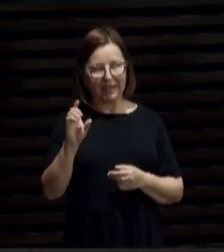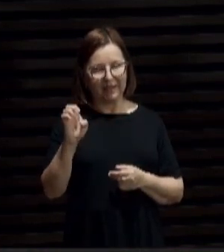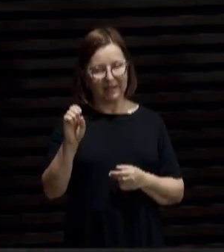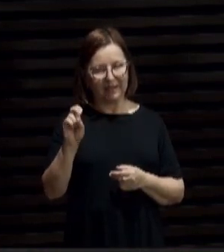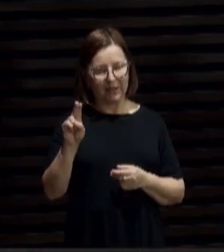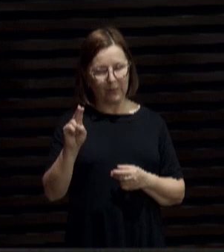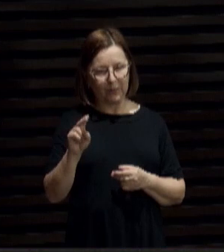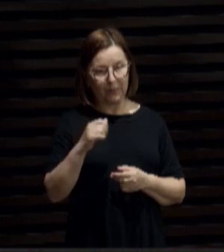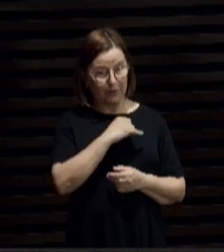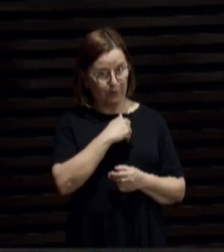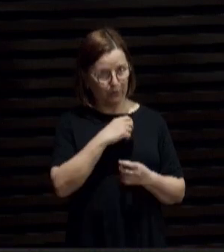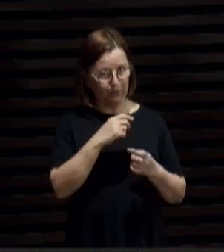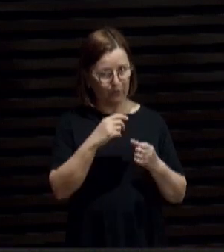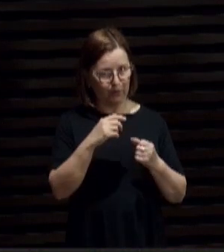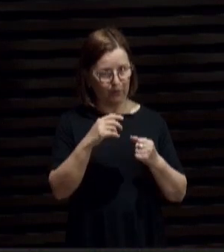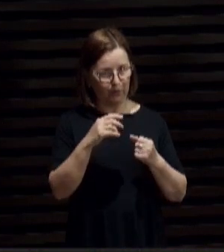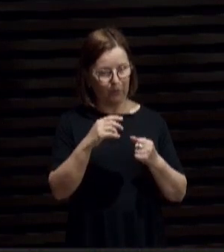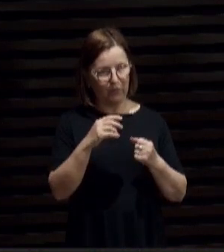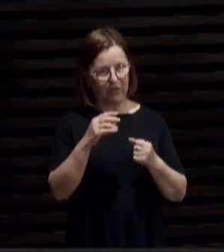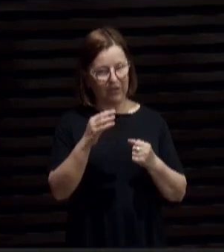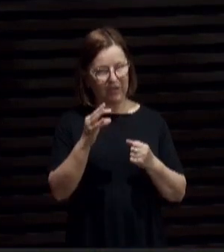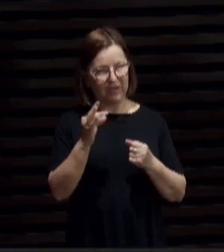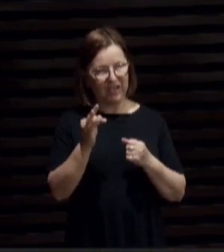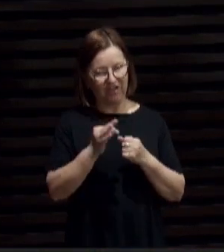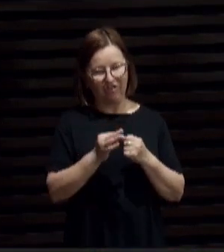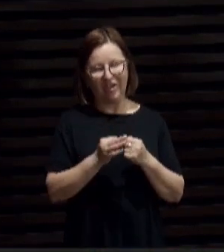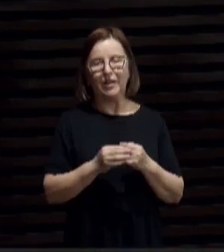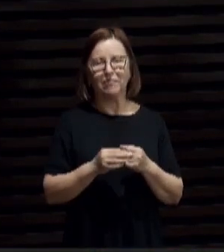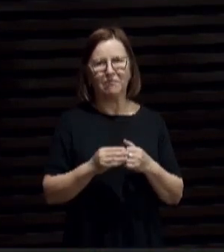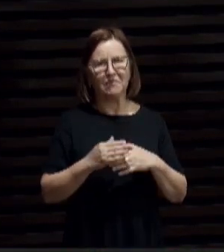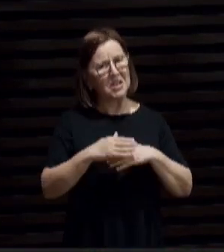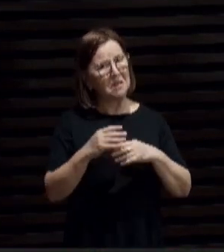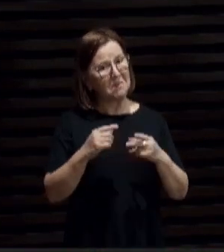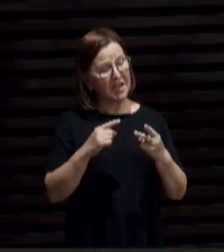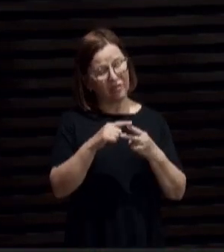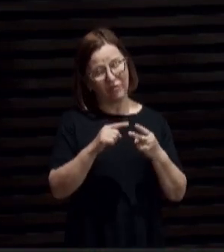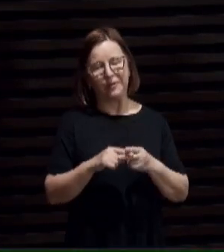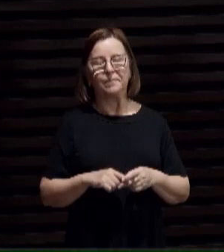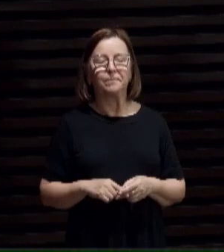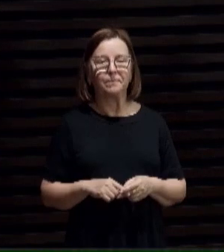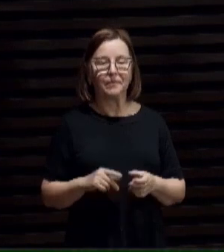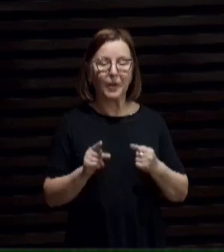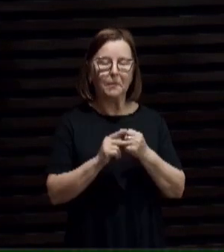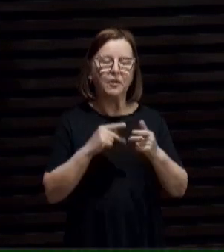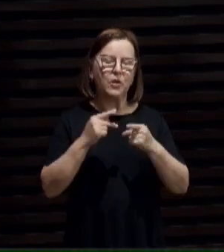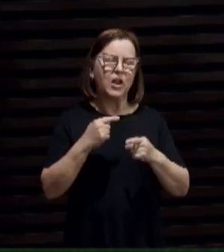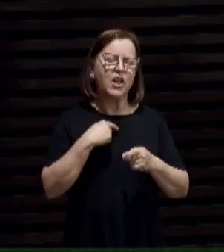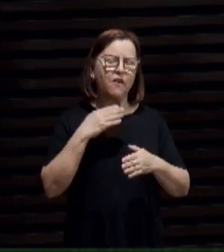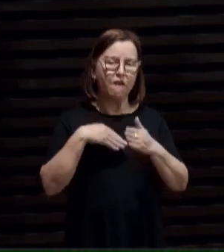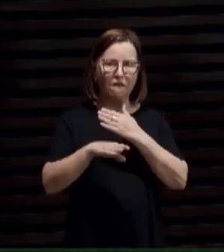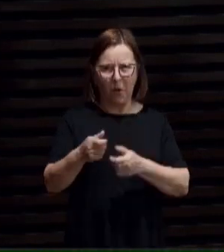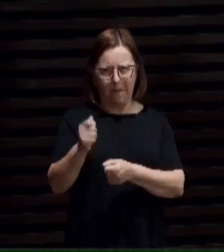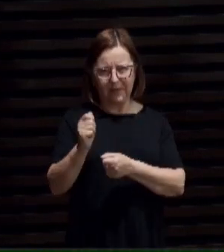2, anônimos, que a gente não sabe quem são eles. Disse-lhes Simão Pedro: vou pescar. Disseram-lhe os